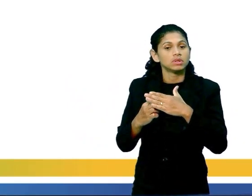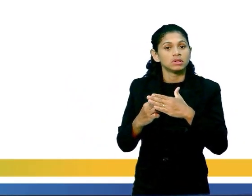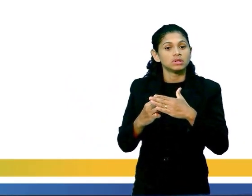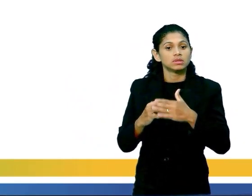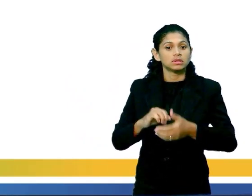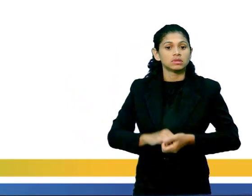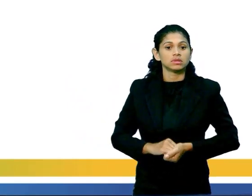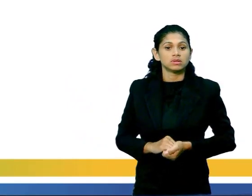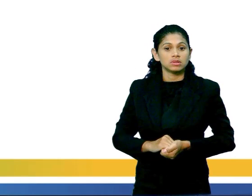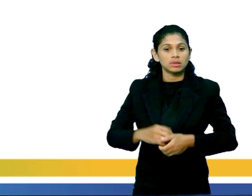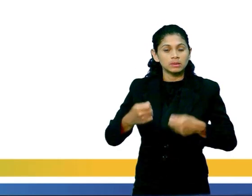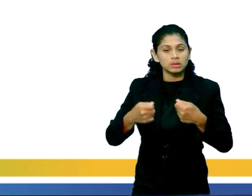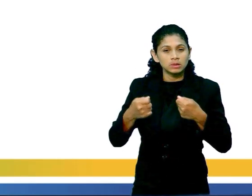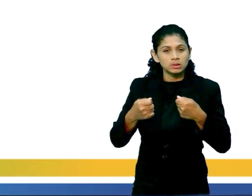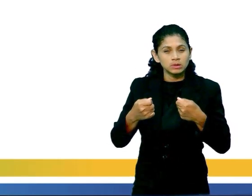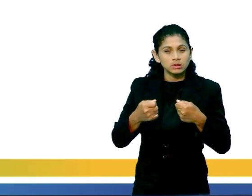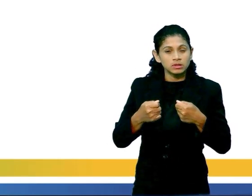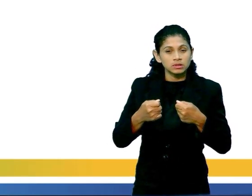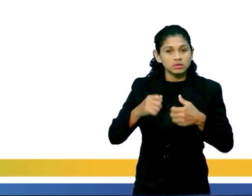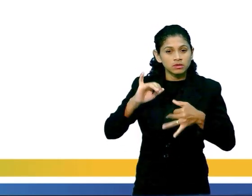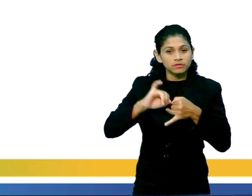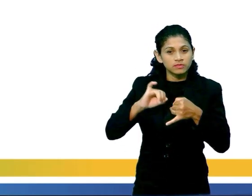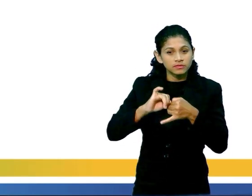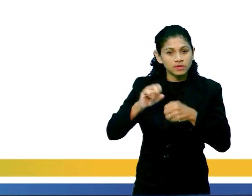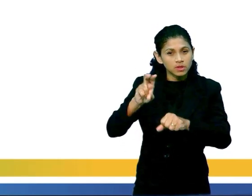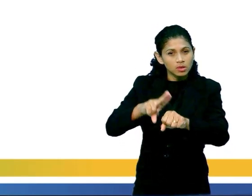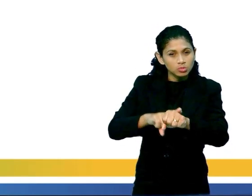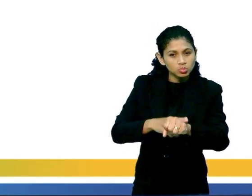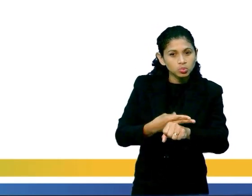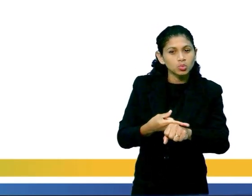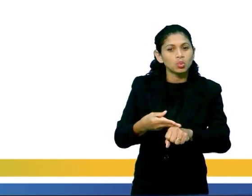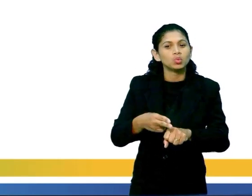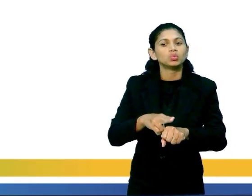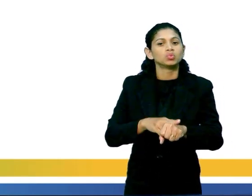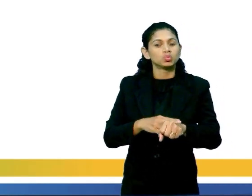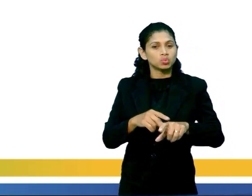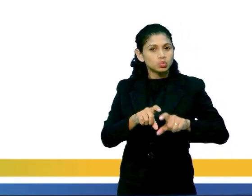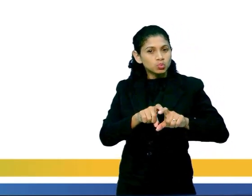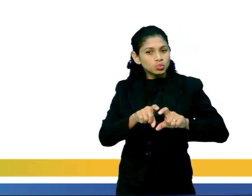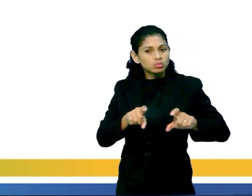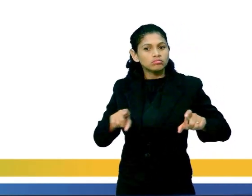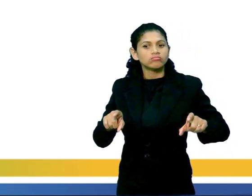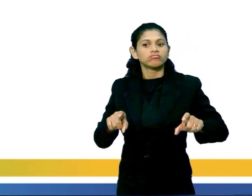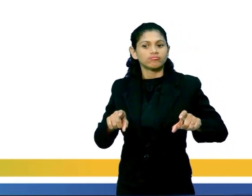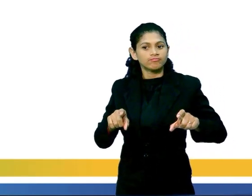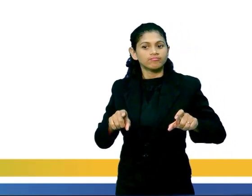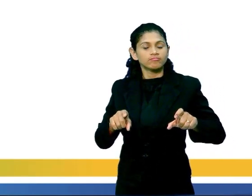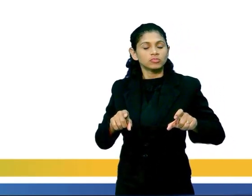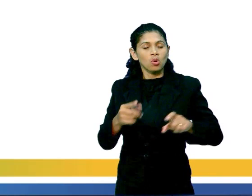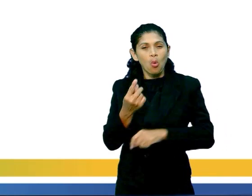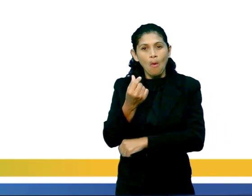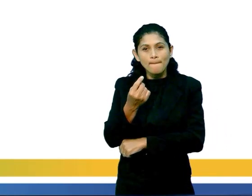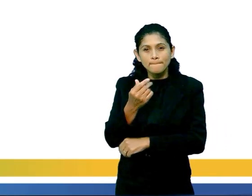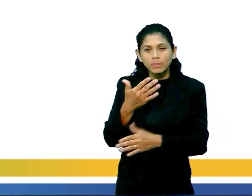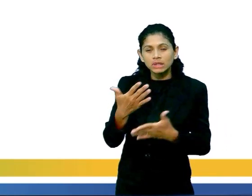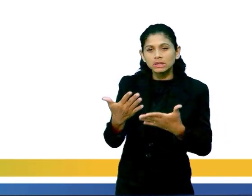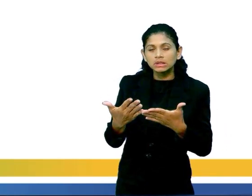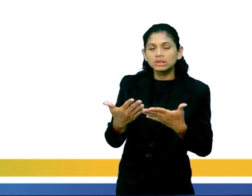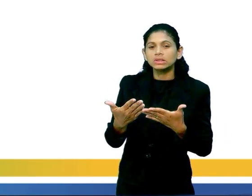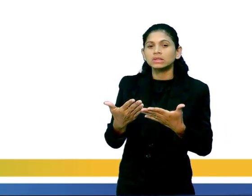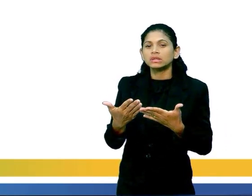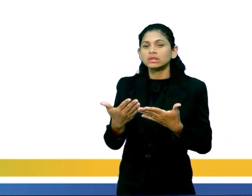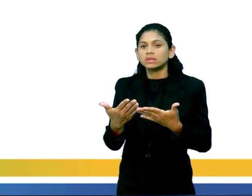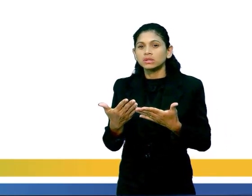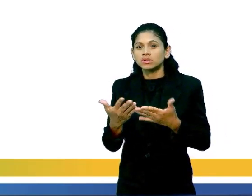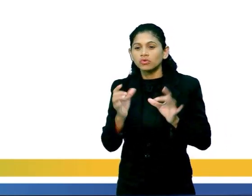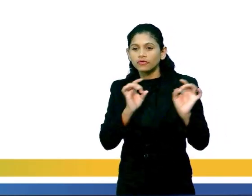investir na produção da barra. E aí tem as 5 opções das 5 barras e nós devemos descobrir qual